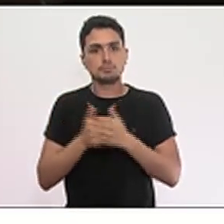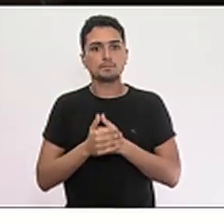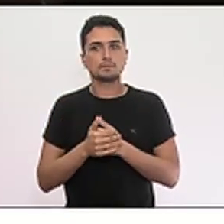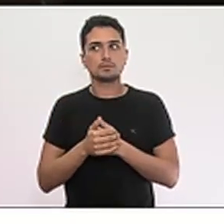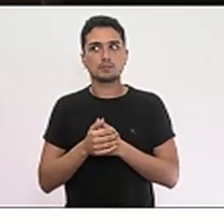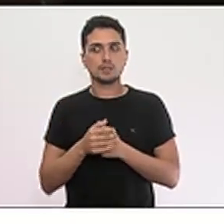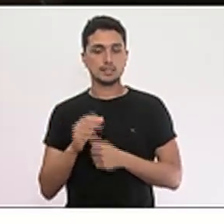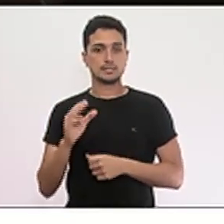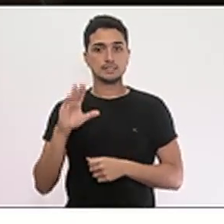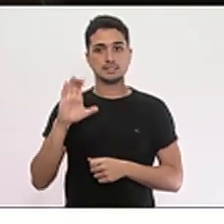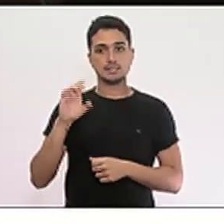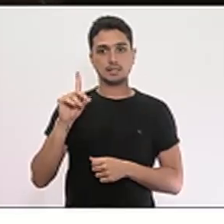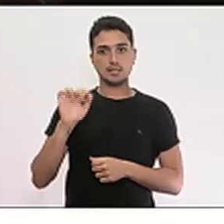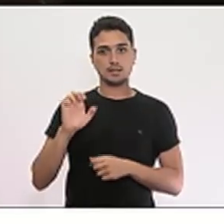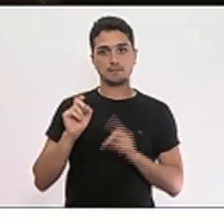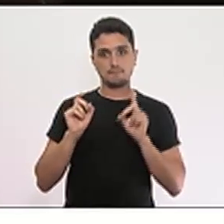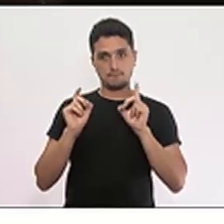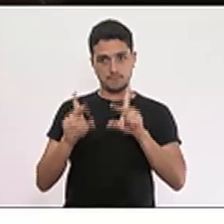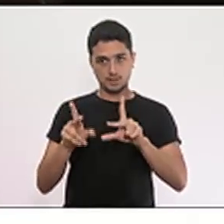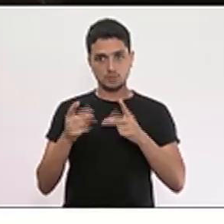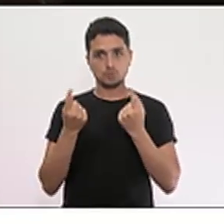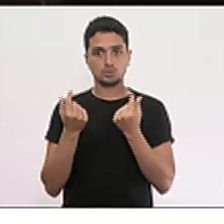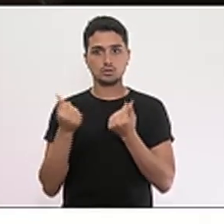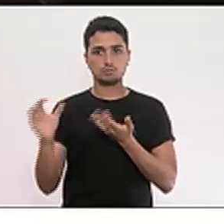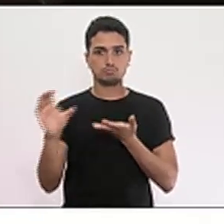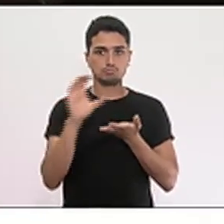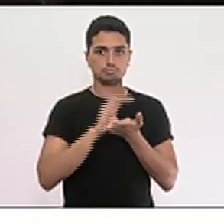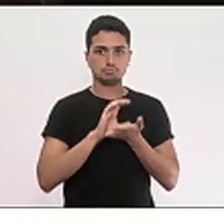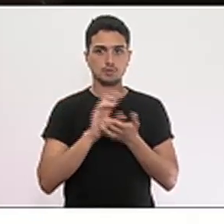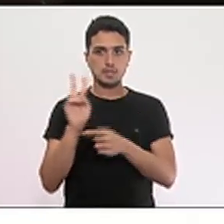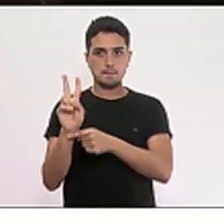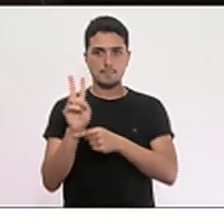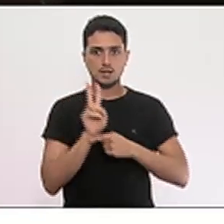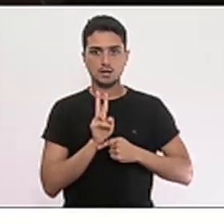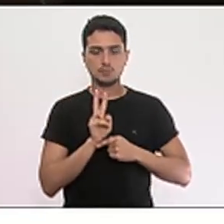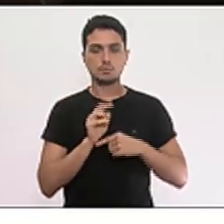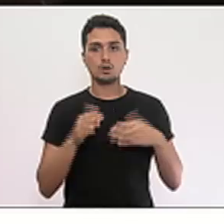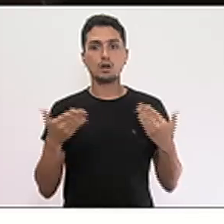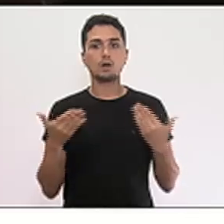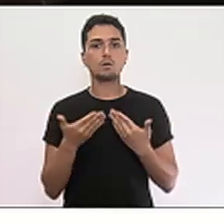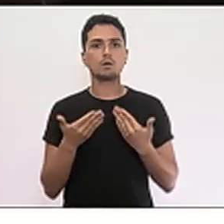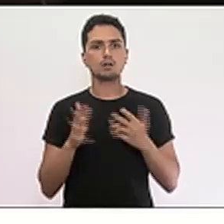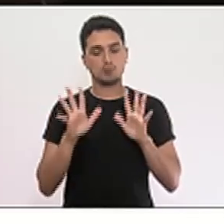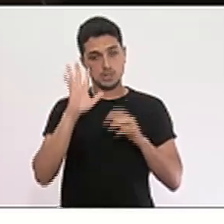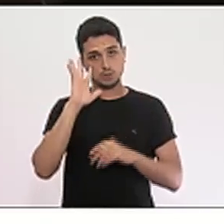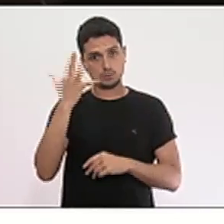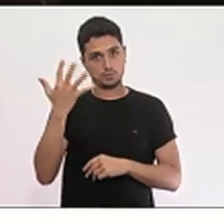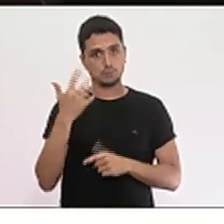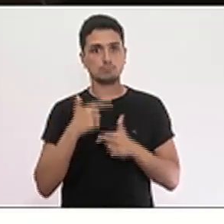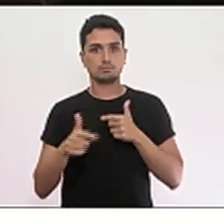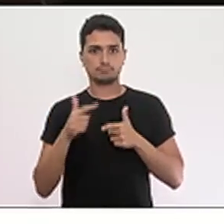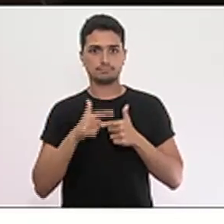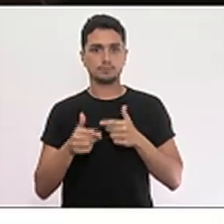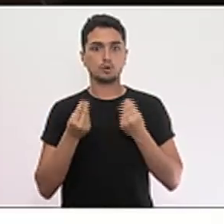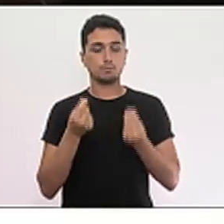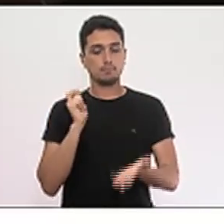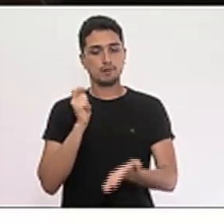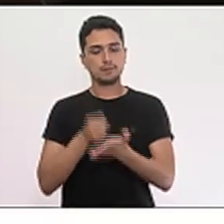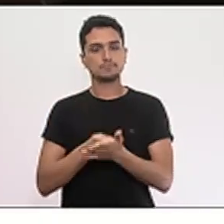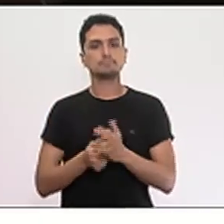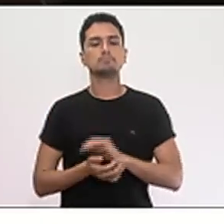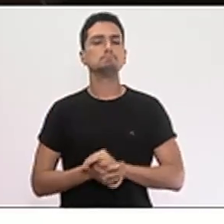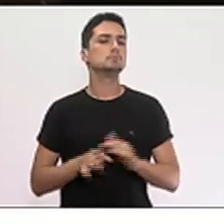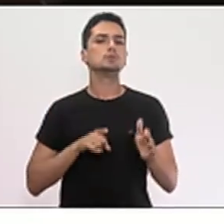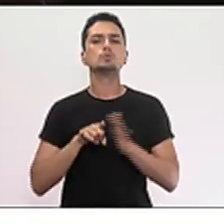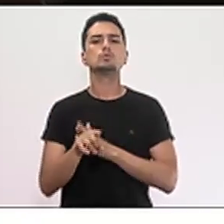para fazer um dinheiro, fez através do empréstimo, e agora está solucionado como pagar. Aí eu pergunto,